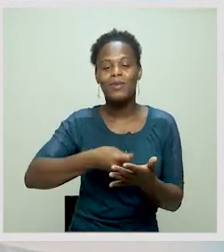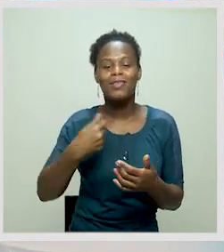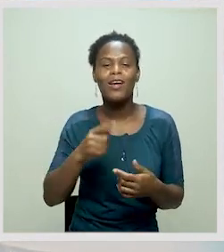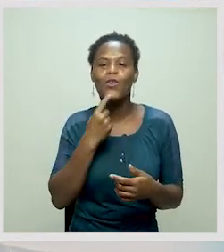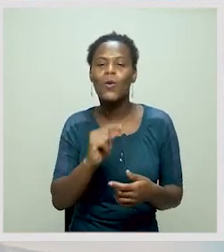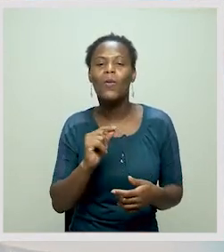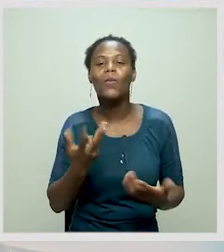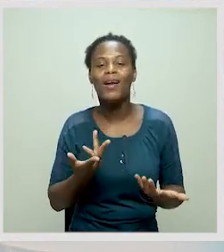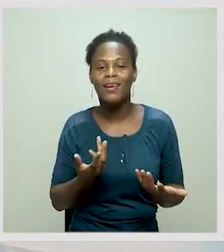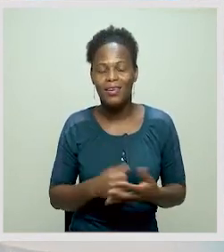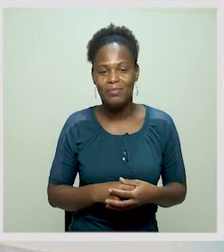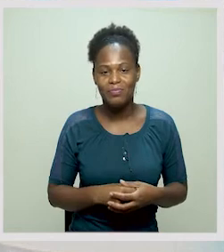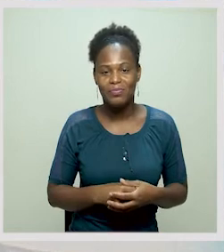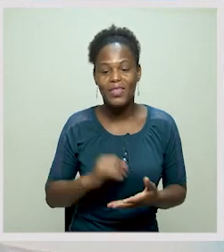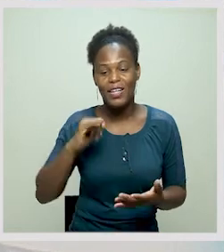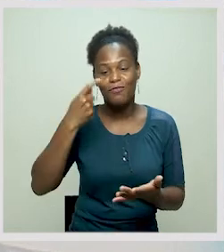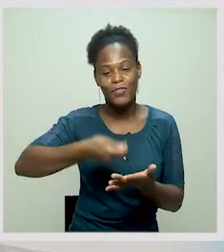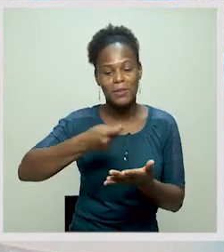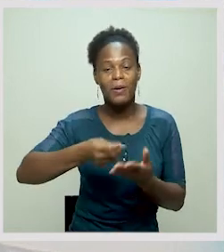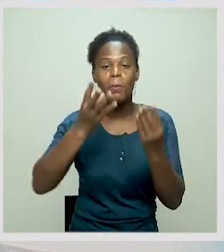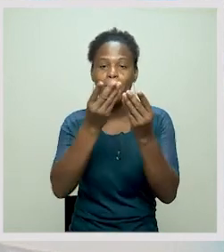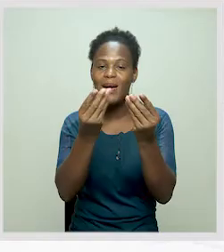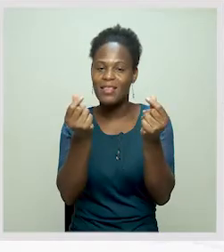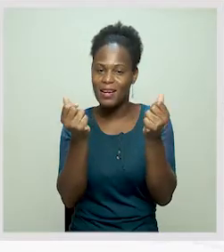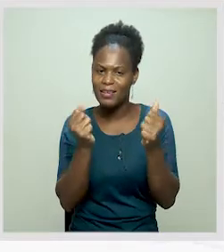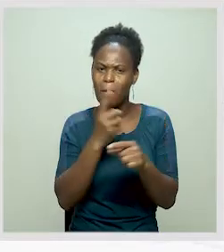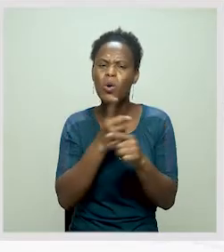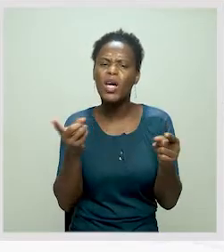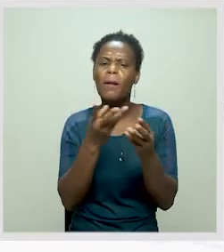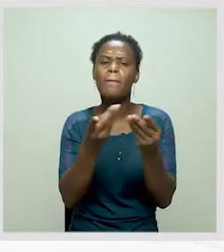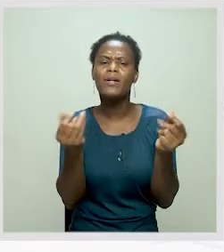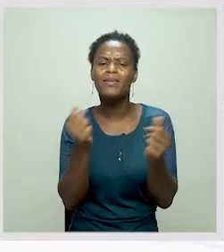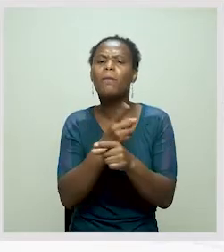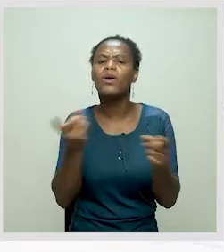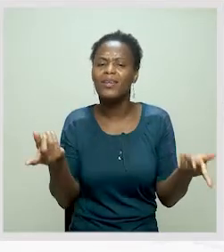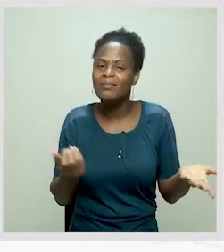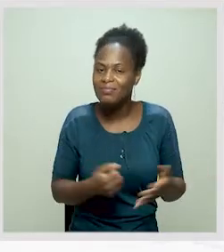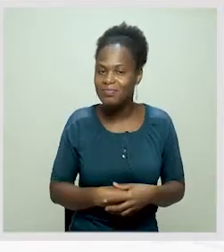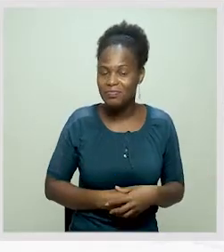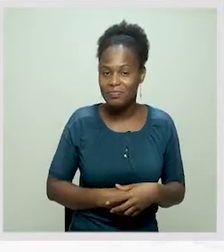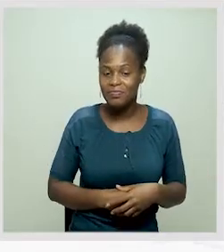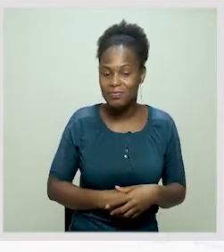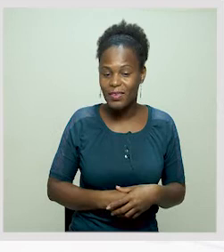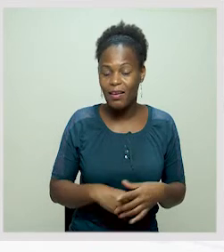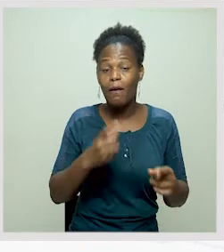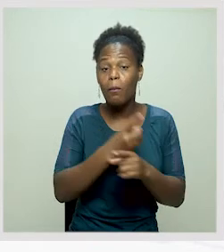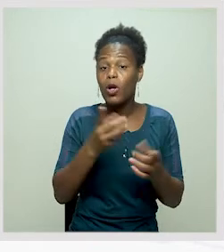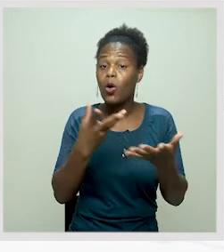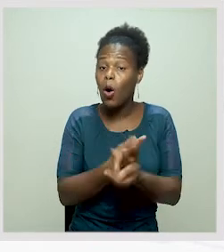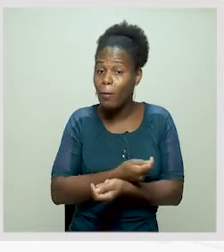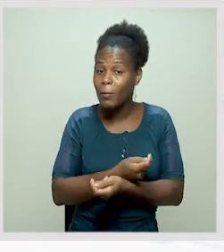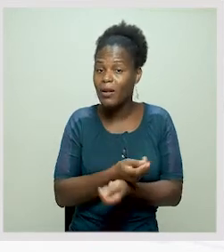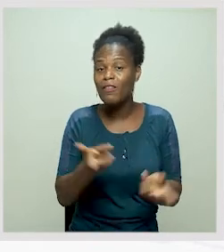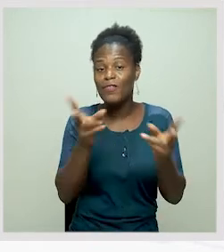aqui? É o investimento material. Por que é o investimento material? A aquisição